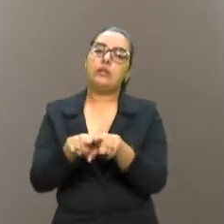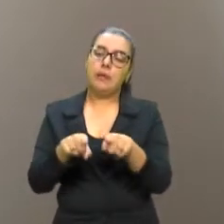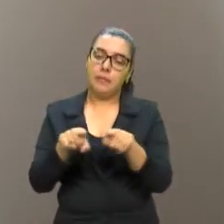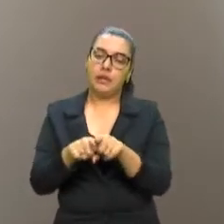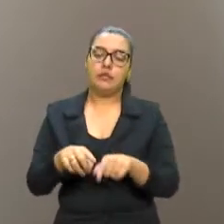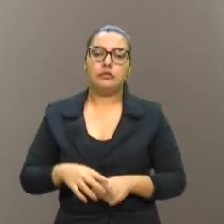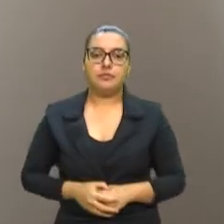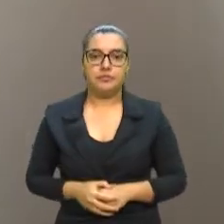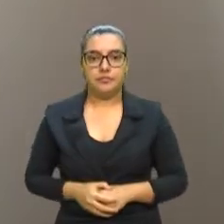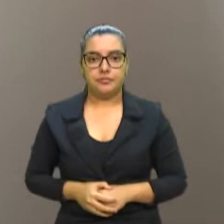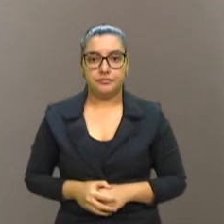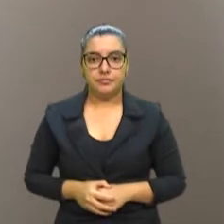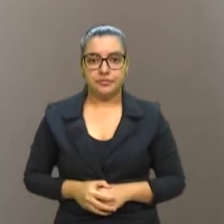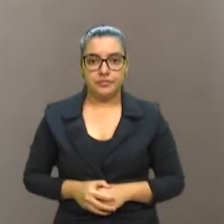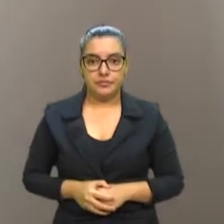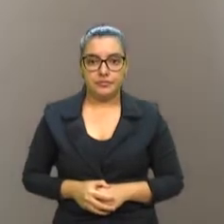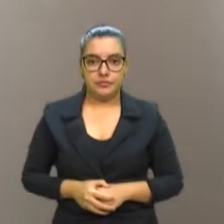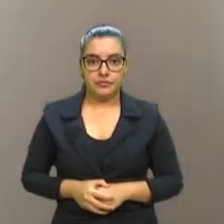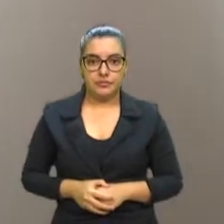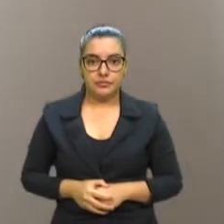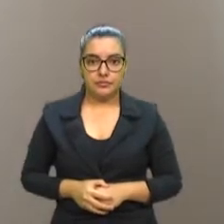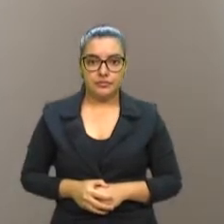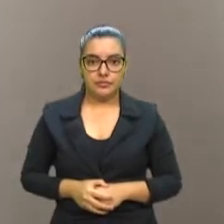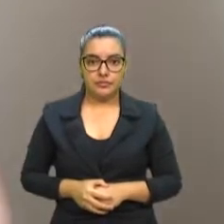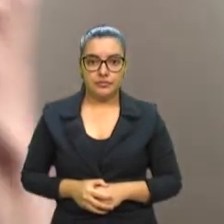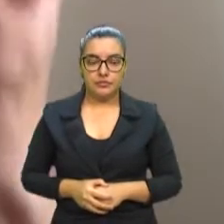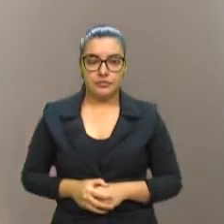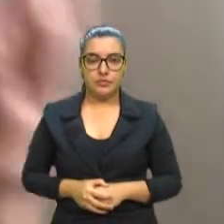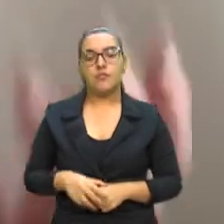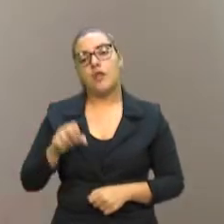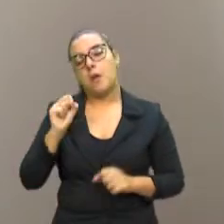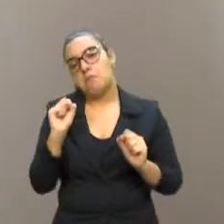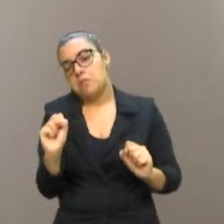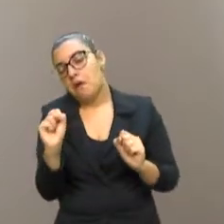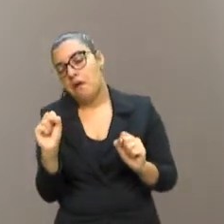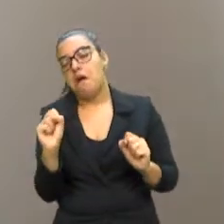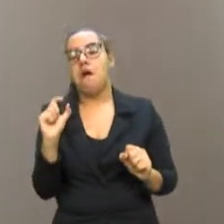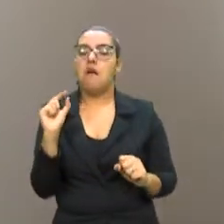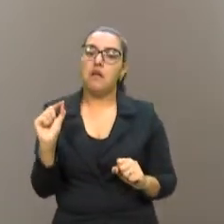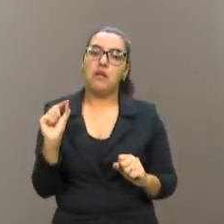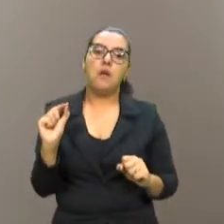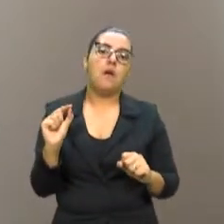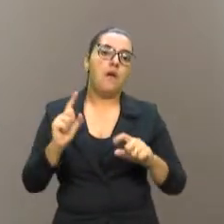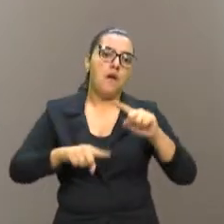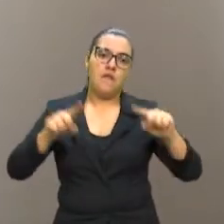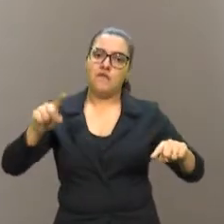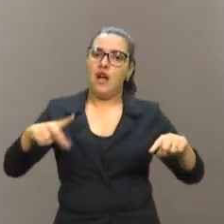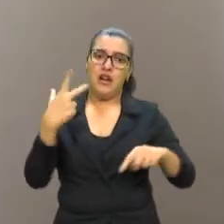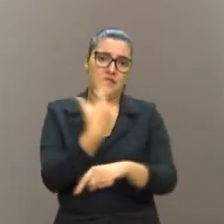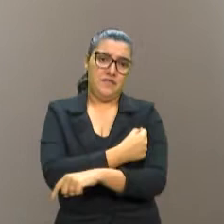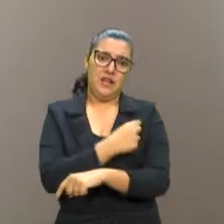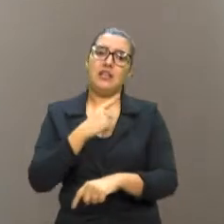as duas doses da vacina, seja. Existem várias vacinas que estão sendo aplicadas aqui, não